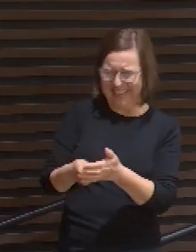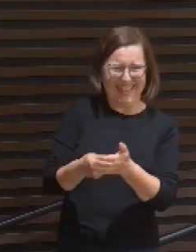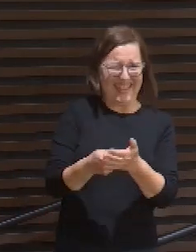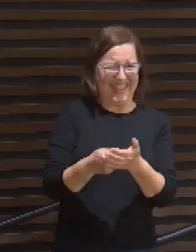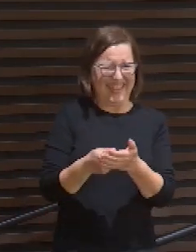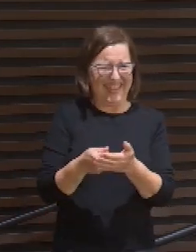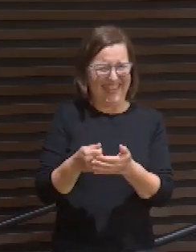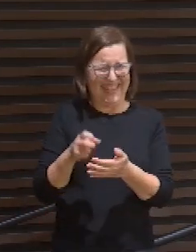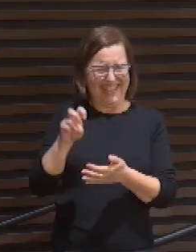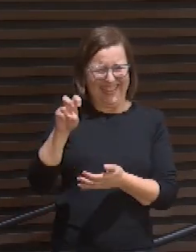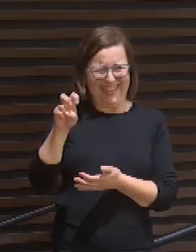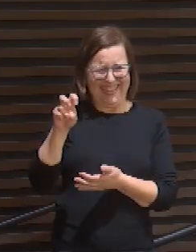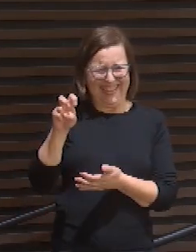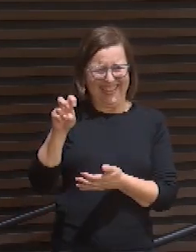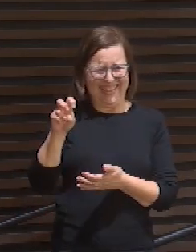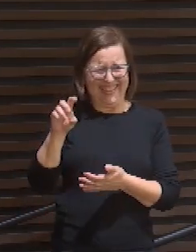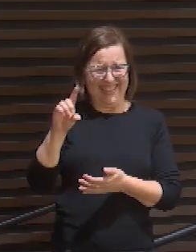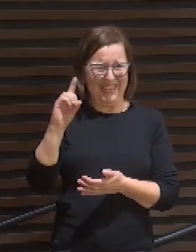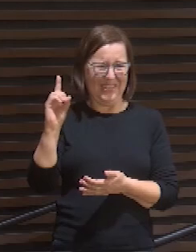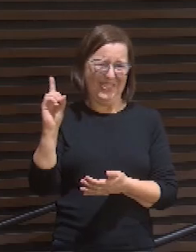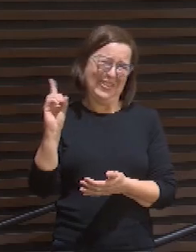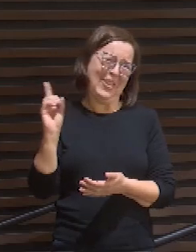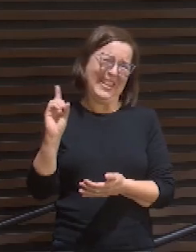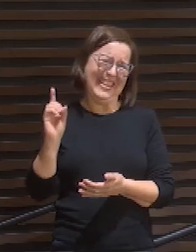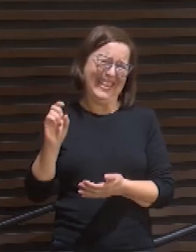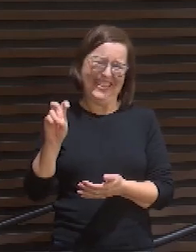e deu $5.